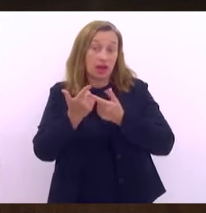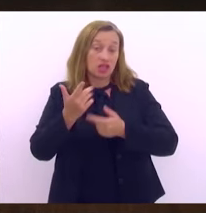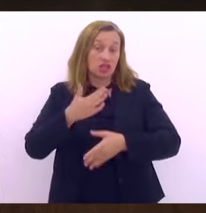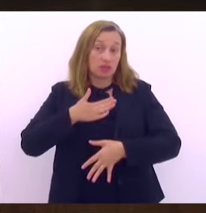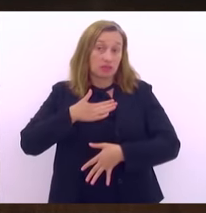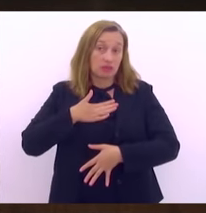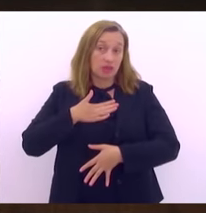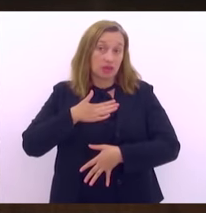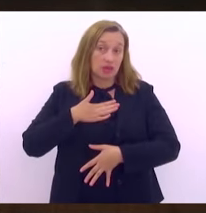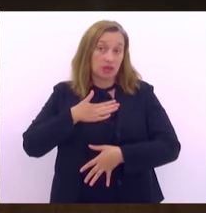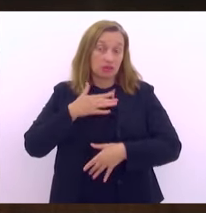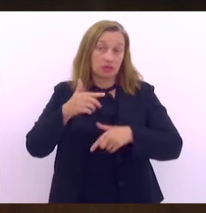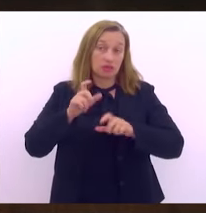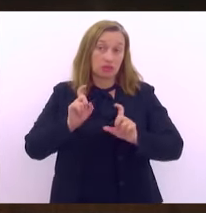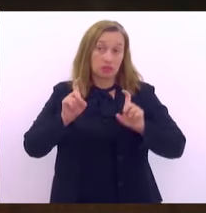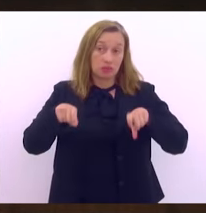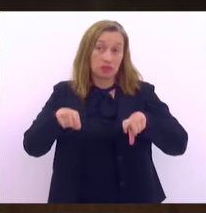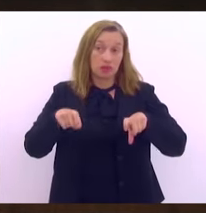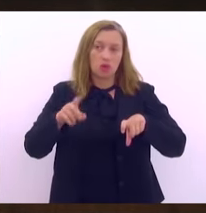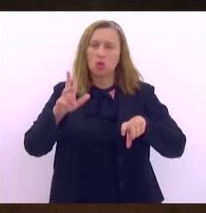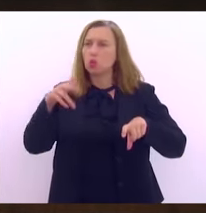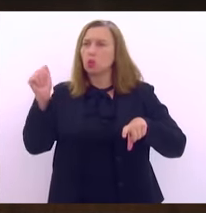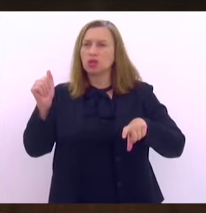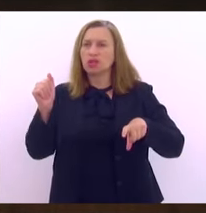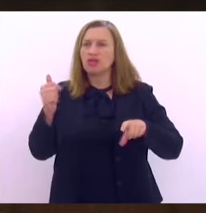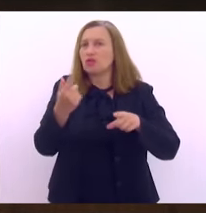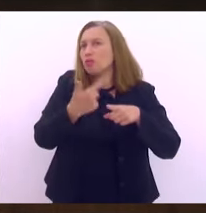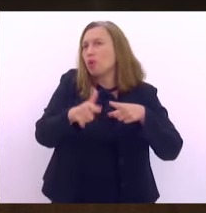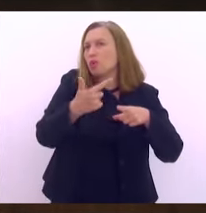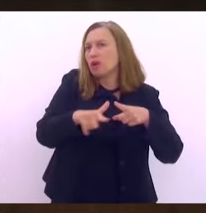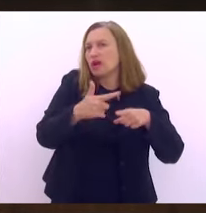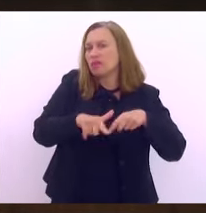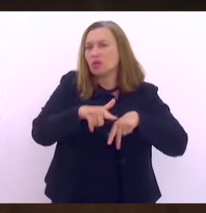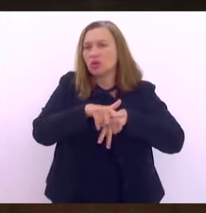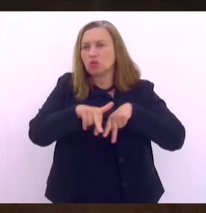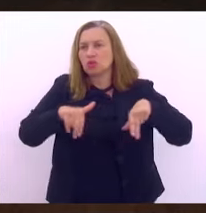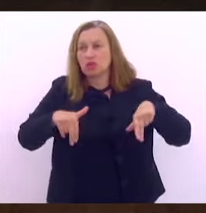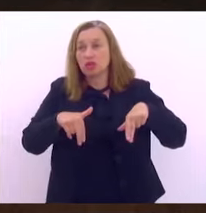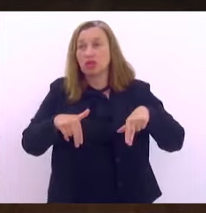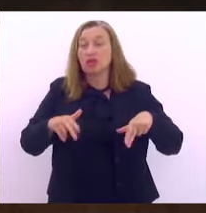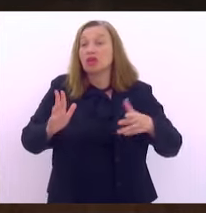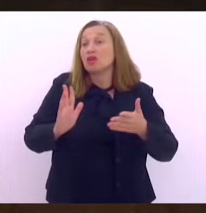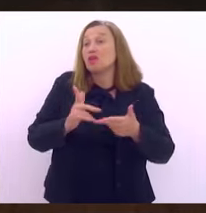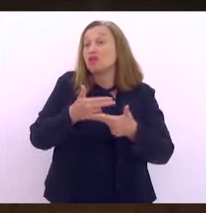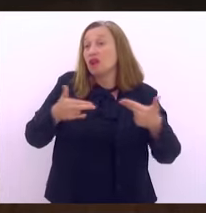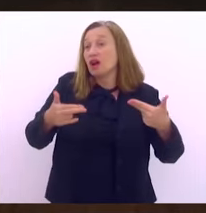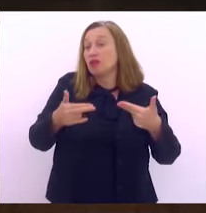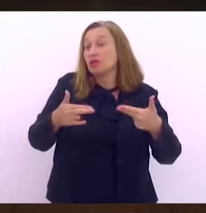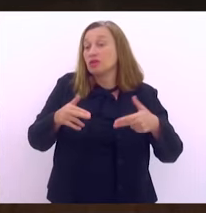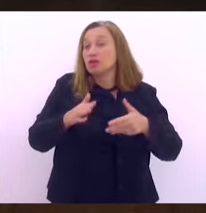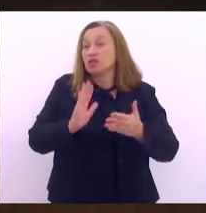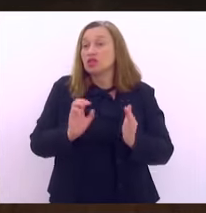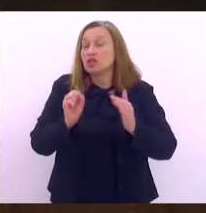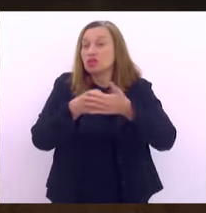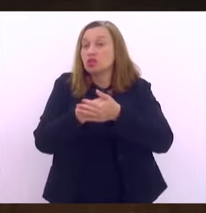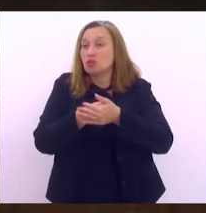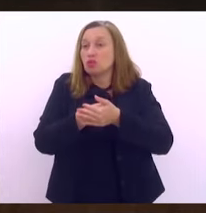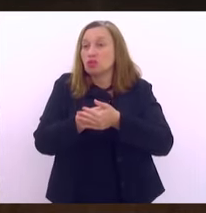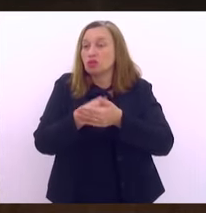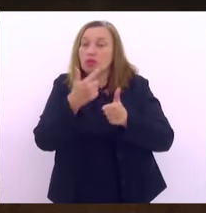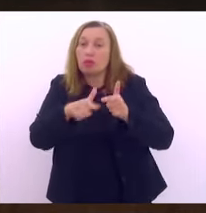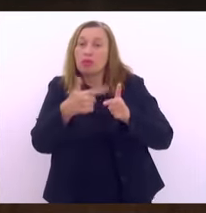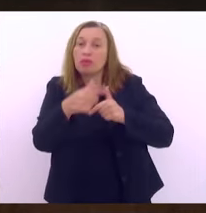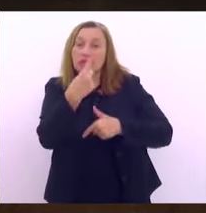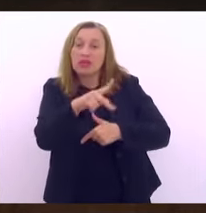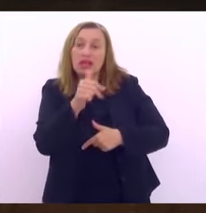parte, nunca teve um problema com gênero. Porque muito se esconde, eu já vi nas falas, que o problema dela é porque ela é mulher,